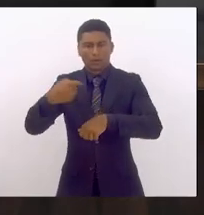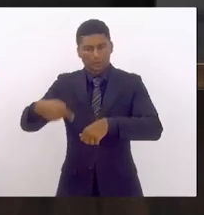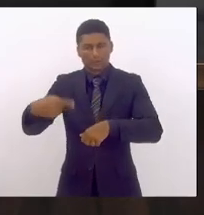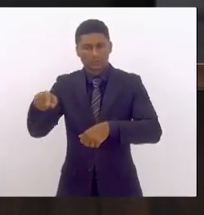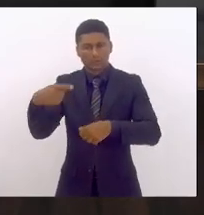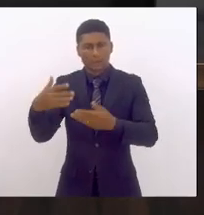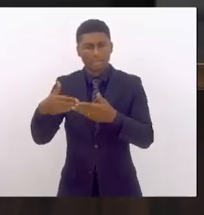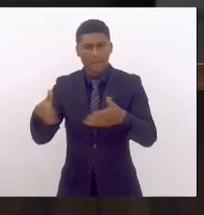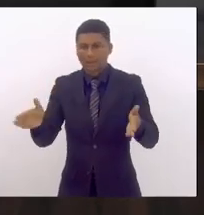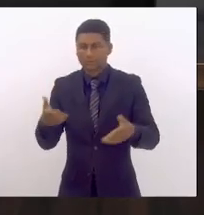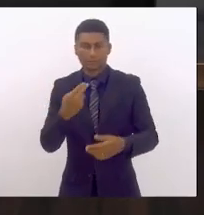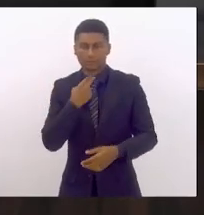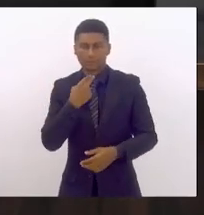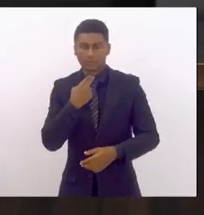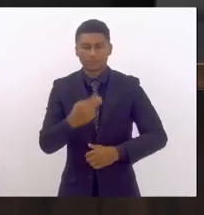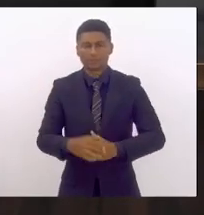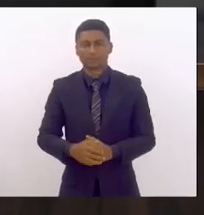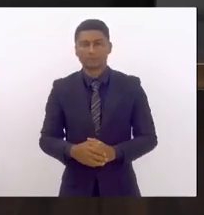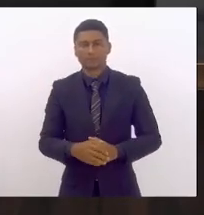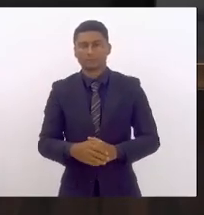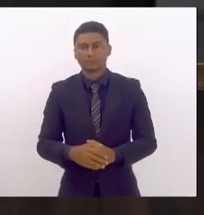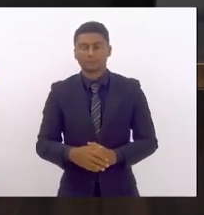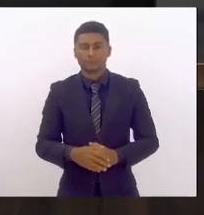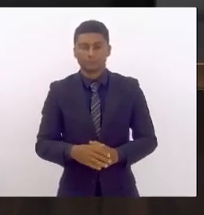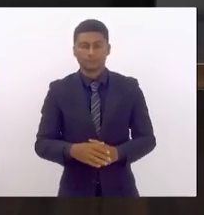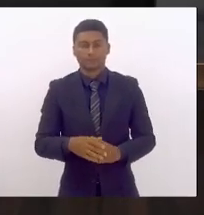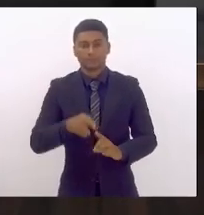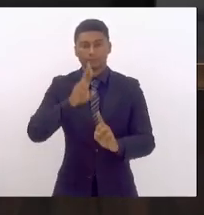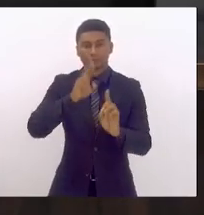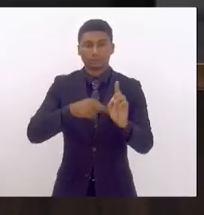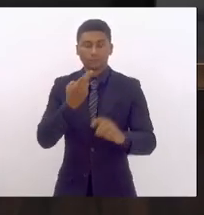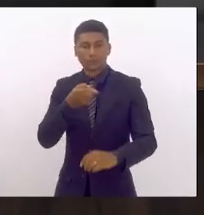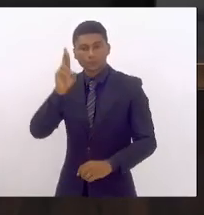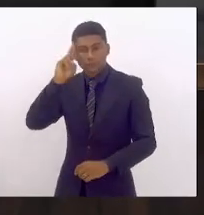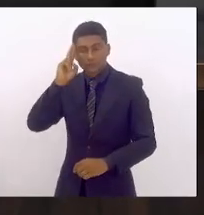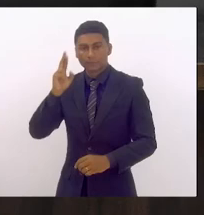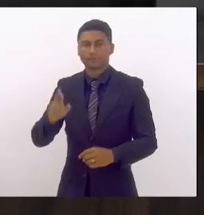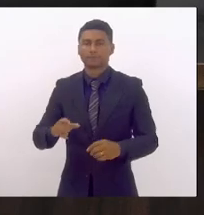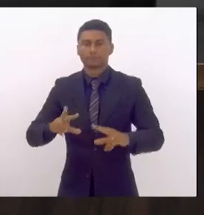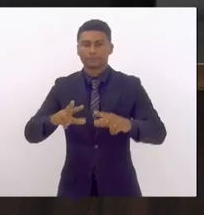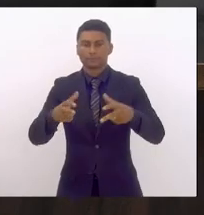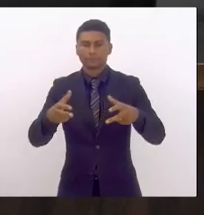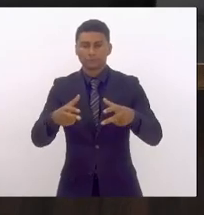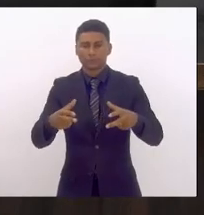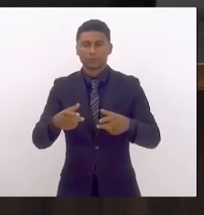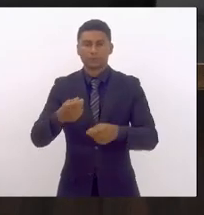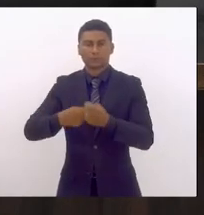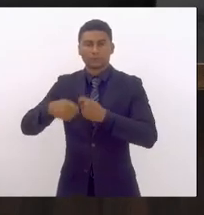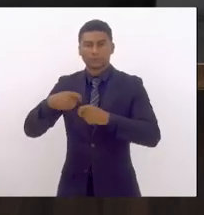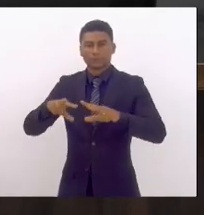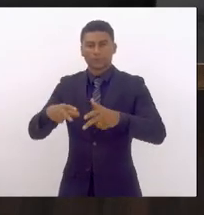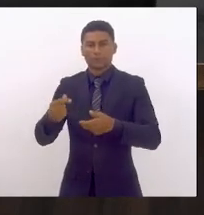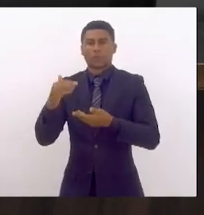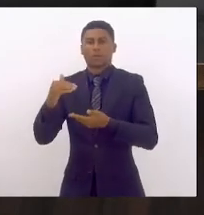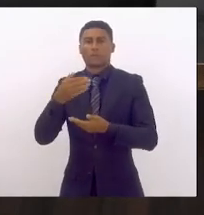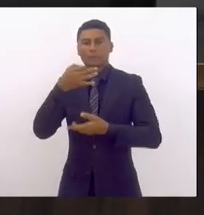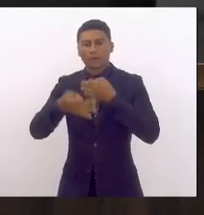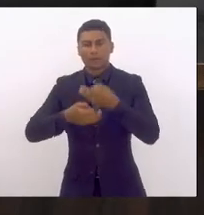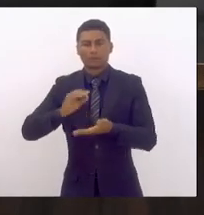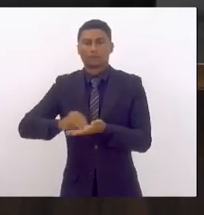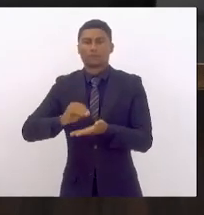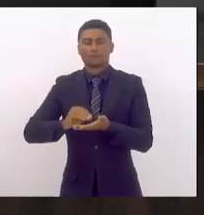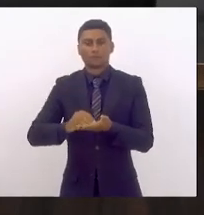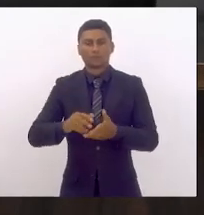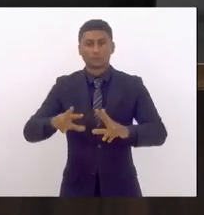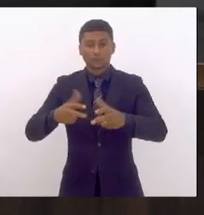condicionalidade com emenda relatou Deputado Rosemberg Reis vendendo de pareceres das comissões de economia e orçamento para emitir